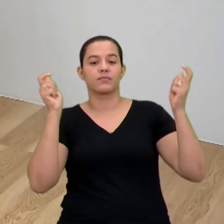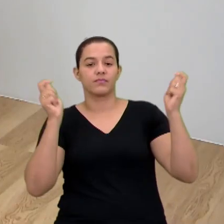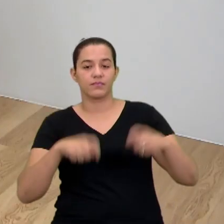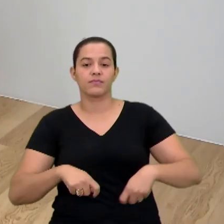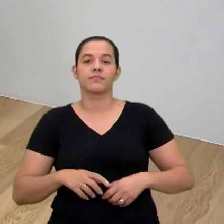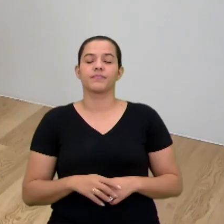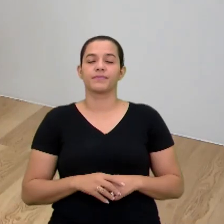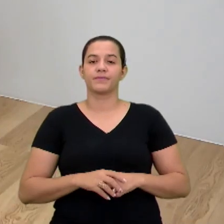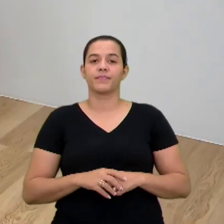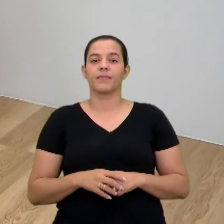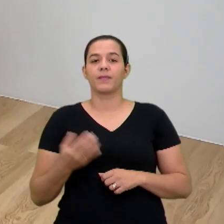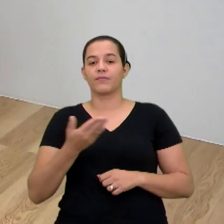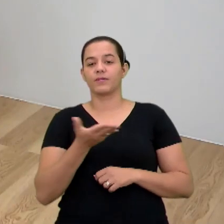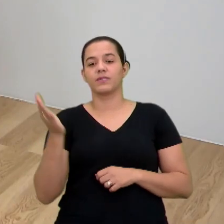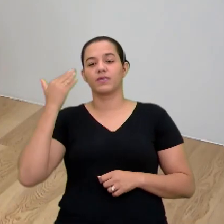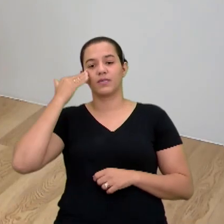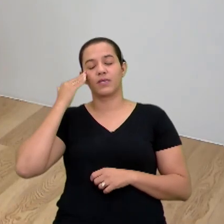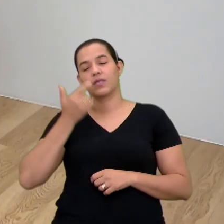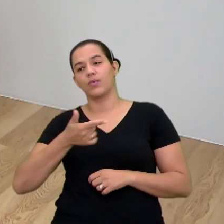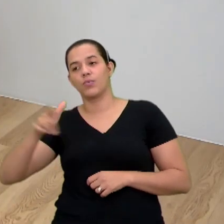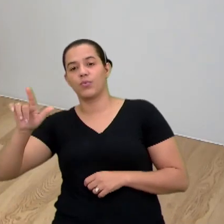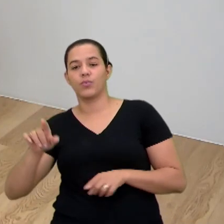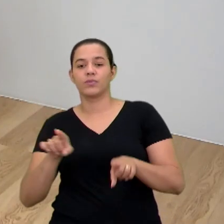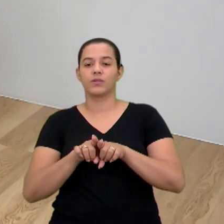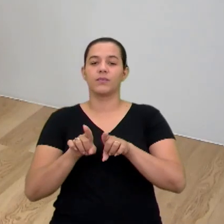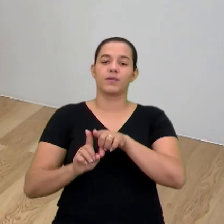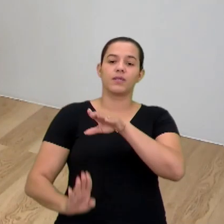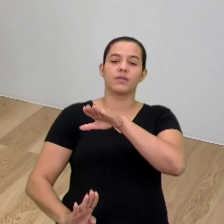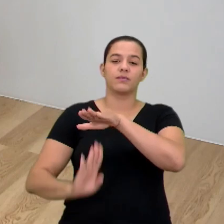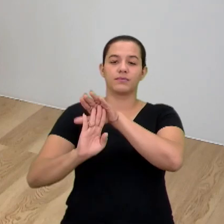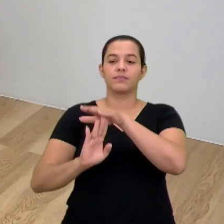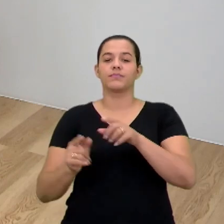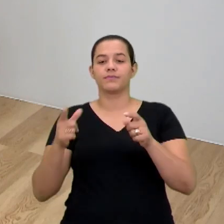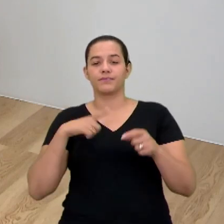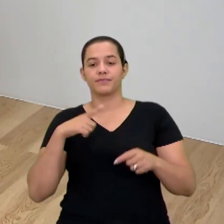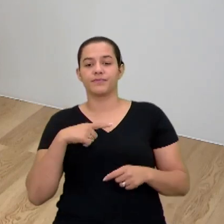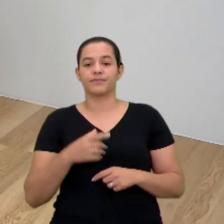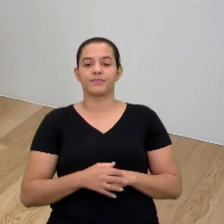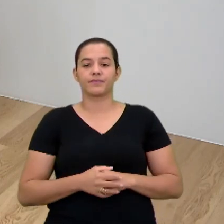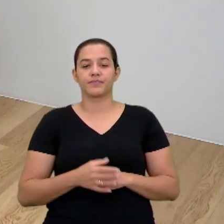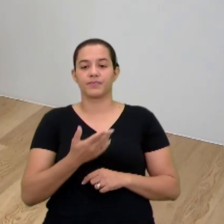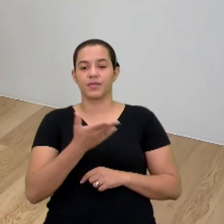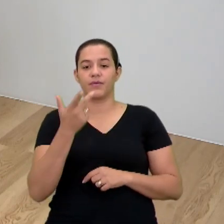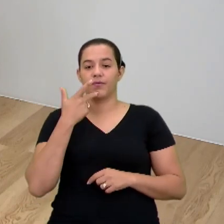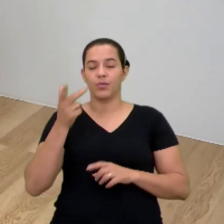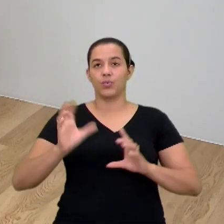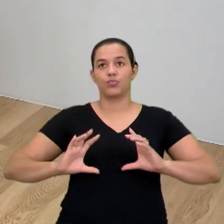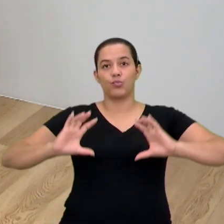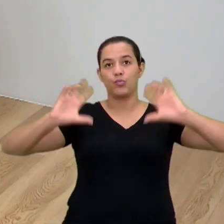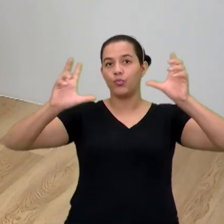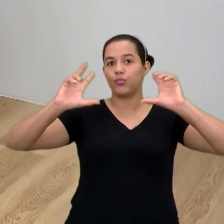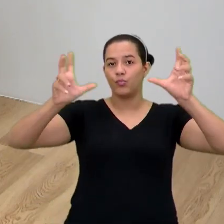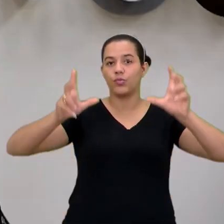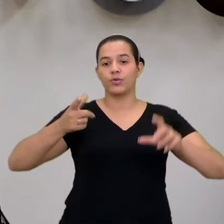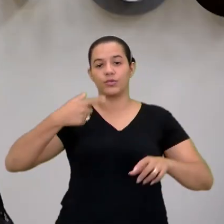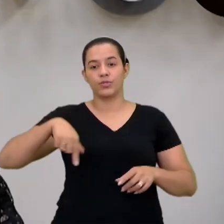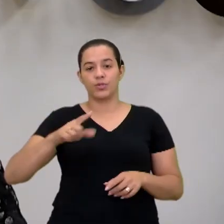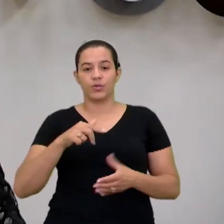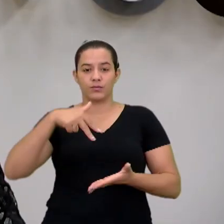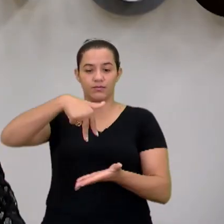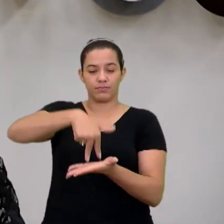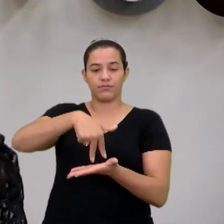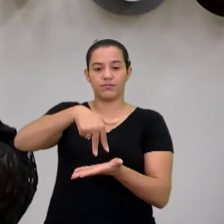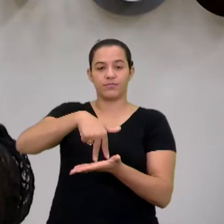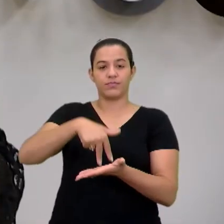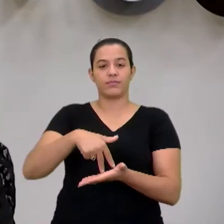possível, né? E entender o outro lado, entender a limitação. Porque, por exemplo, o que você falou do vôlei. Nós estamos acostumados a jogar o vôlei